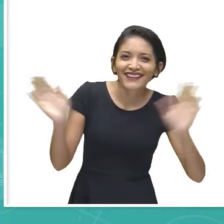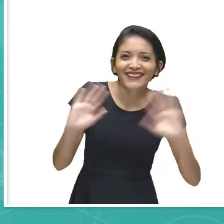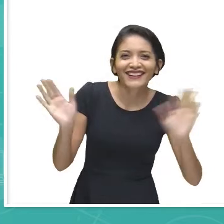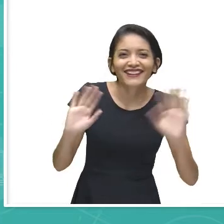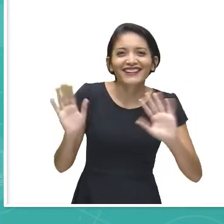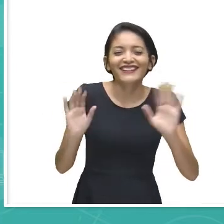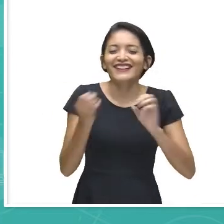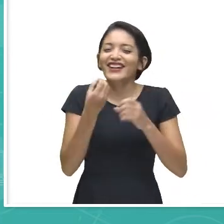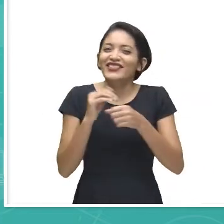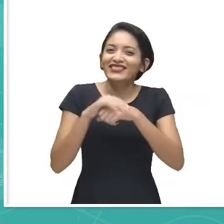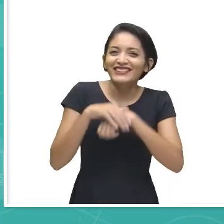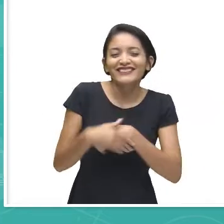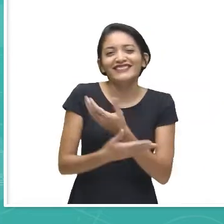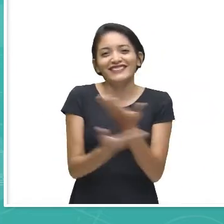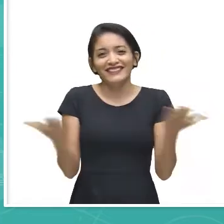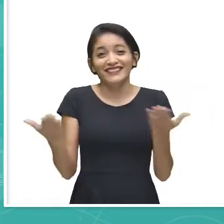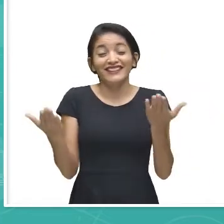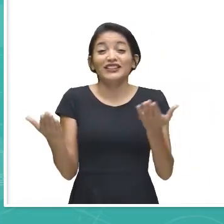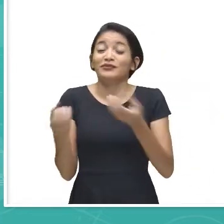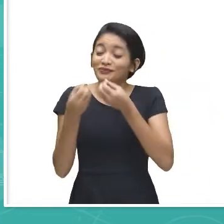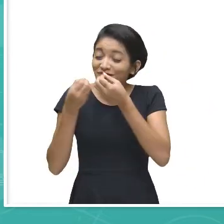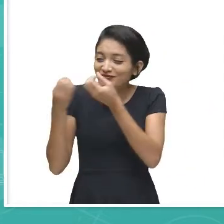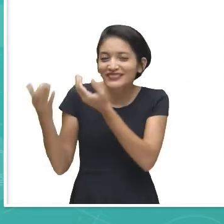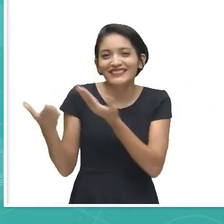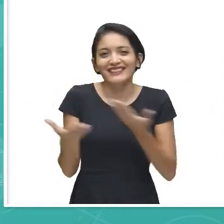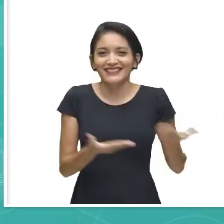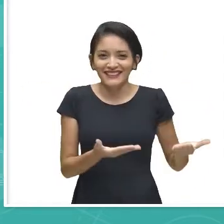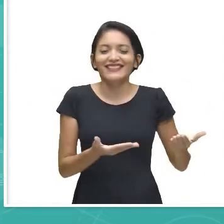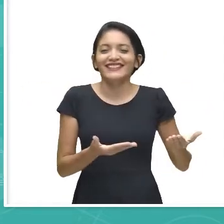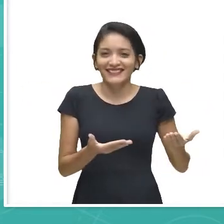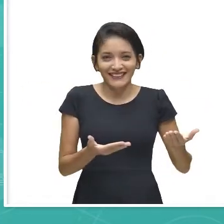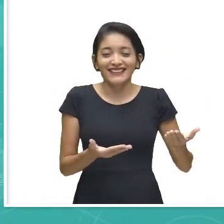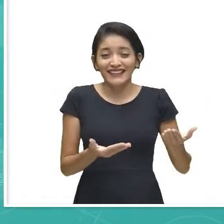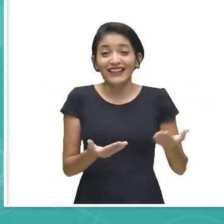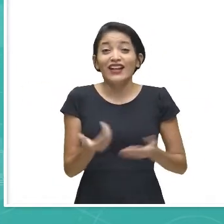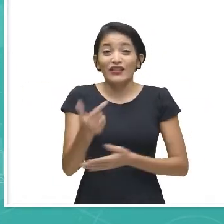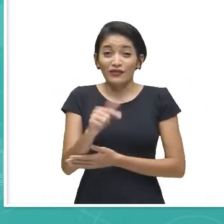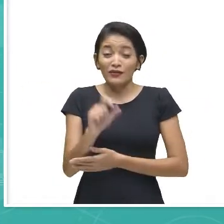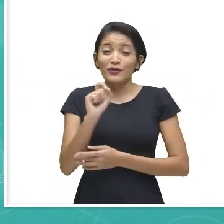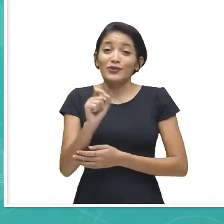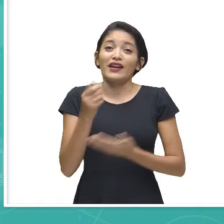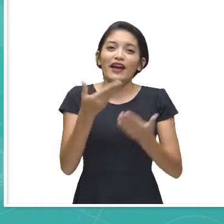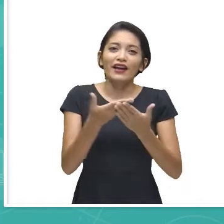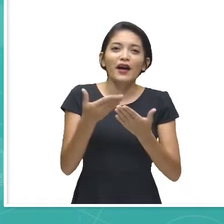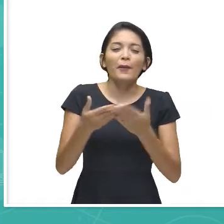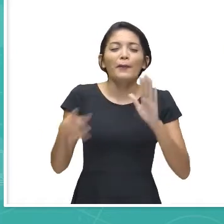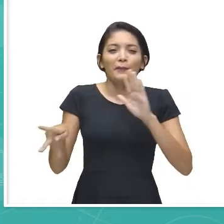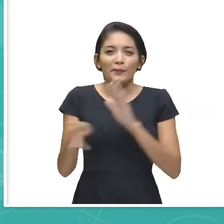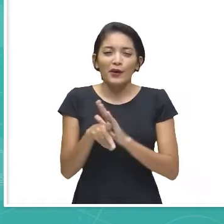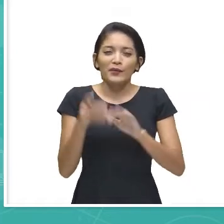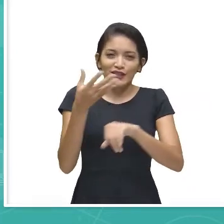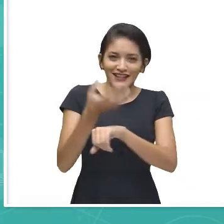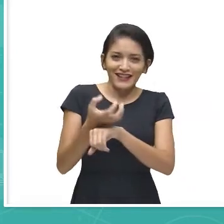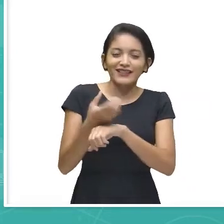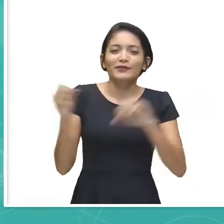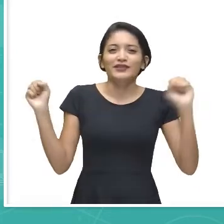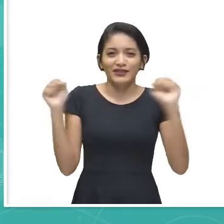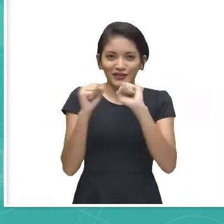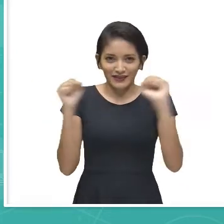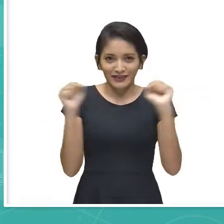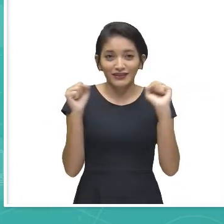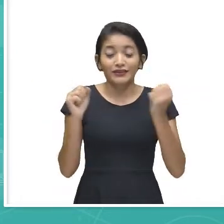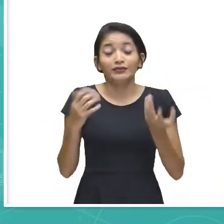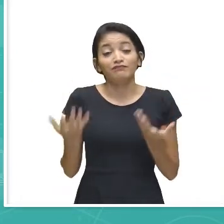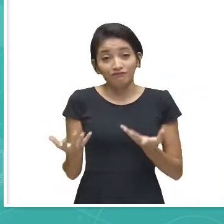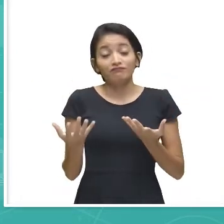Gente, boa noite! Sejam bem-vindos à nossa aula de Educação Física, né?